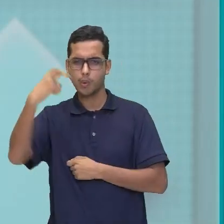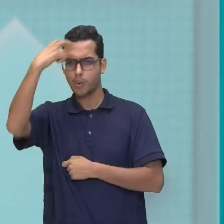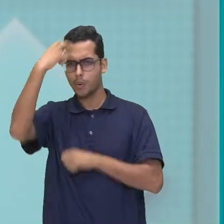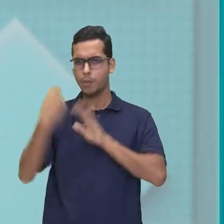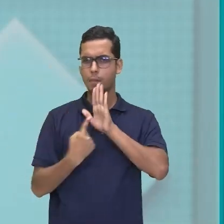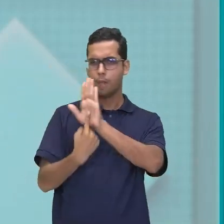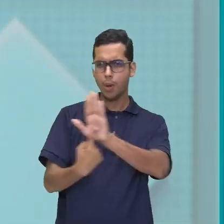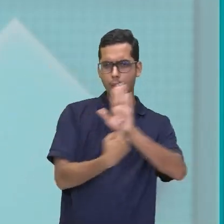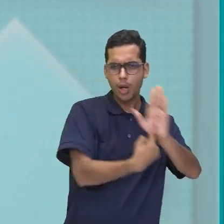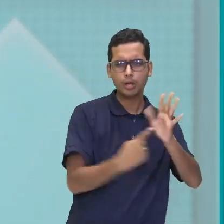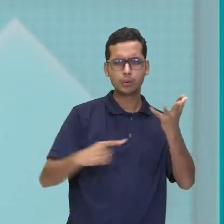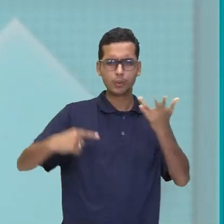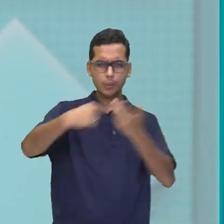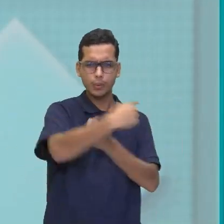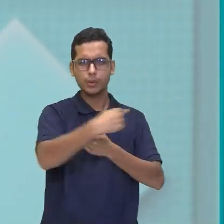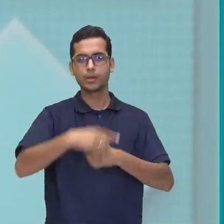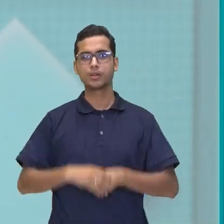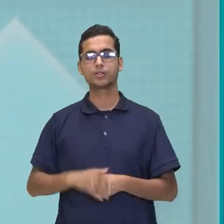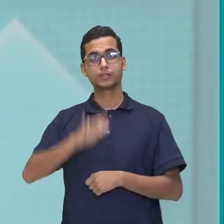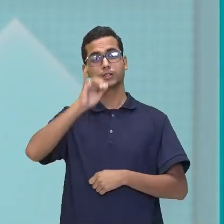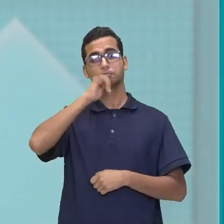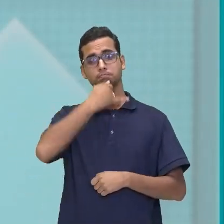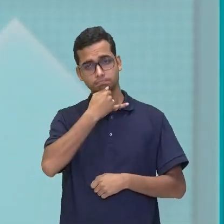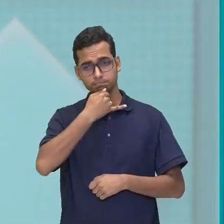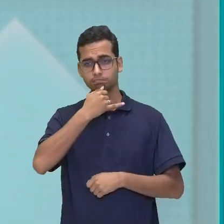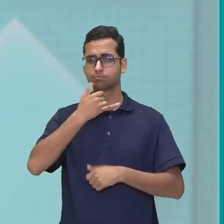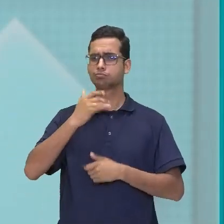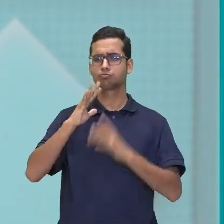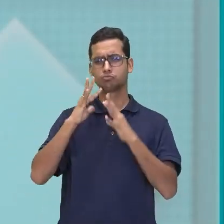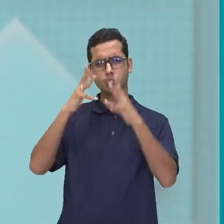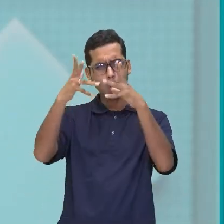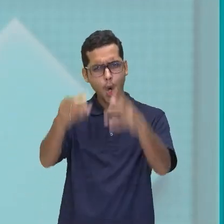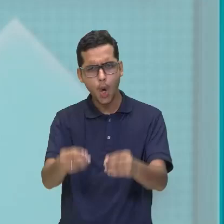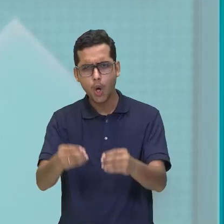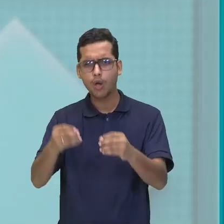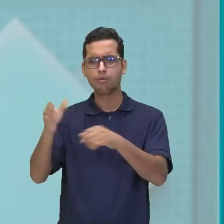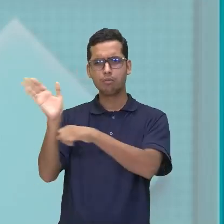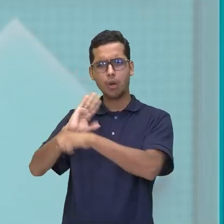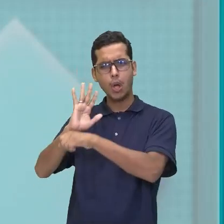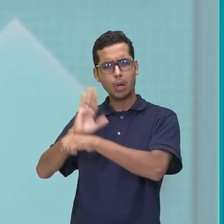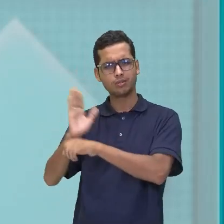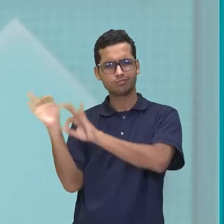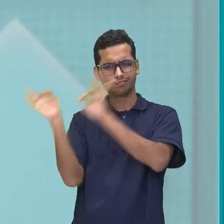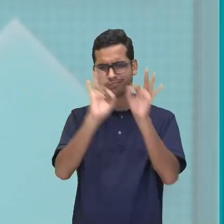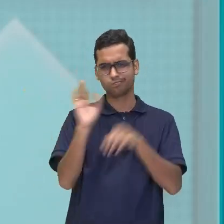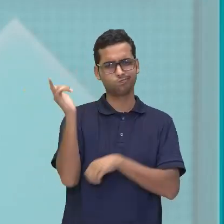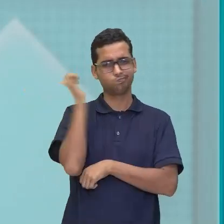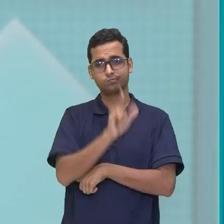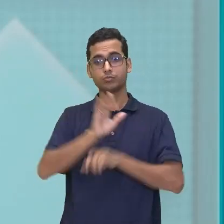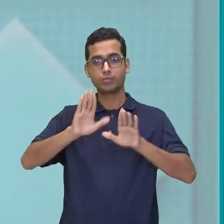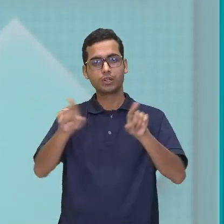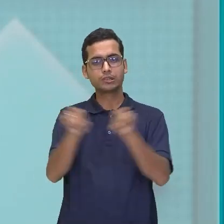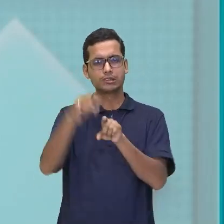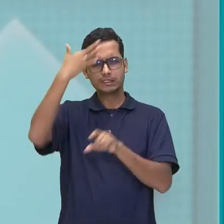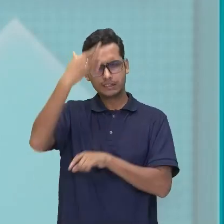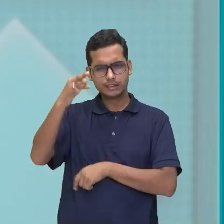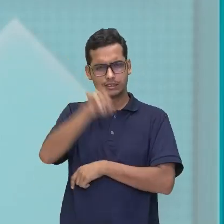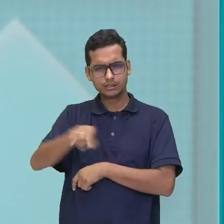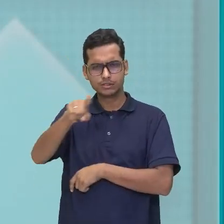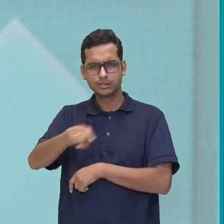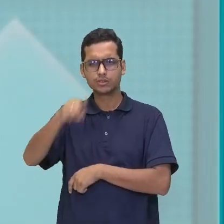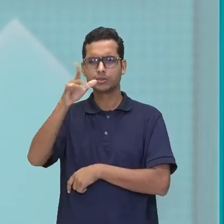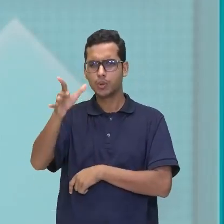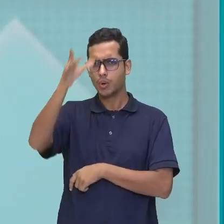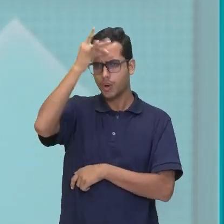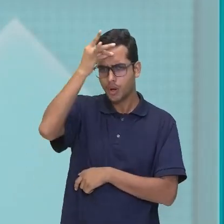apresentamos aí várias culturas. Infelizmente não foi possível mostrar todas em vídeo, mas tenho certeza que ficou,